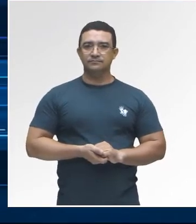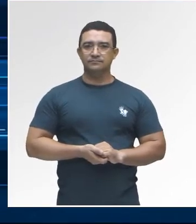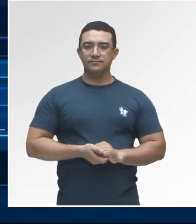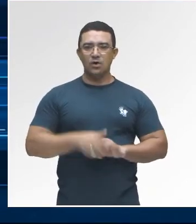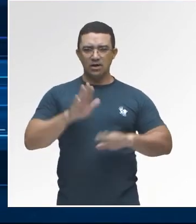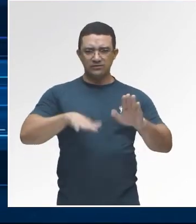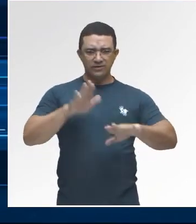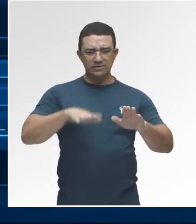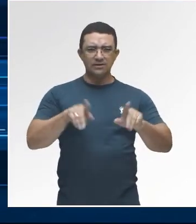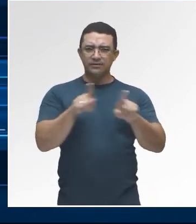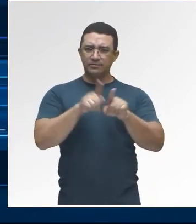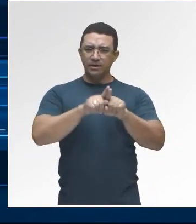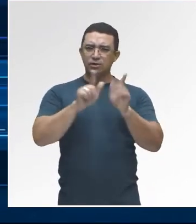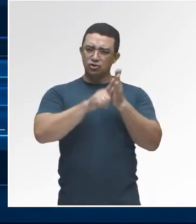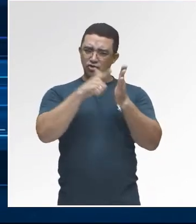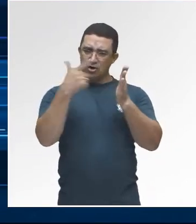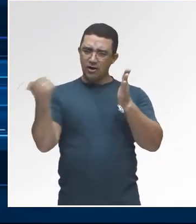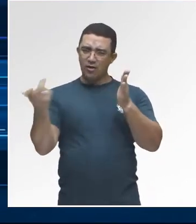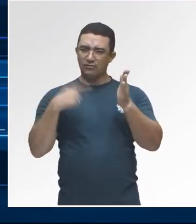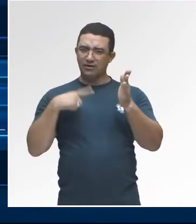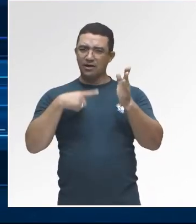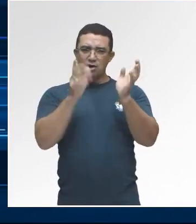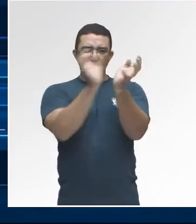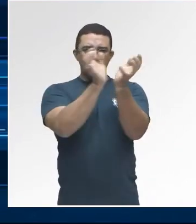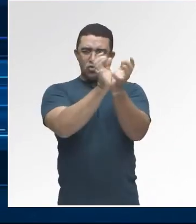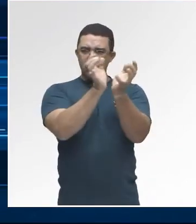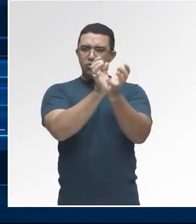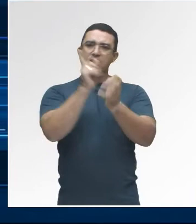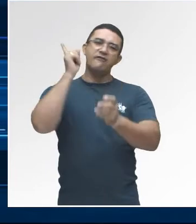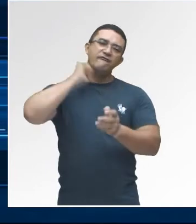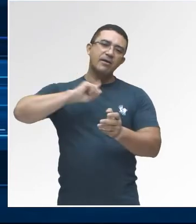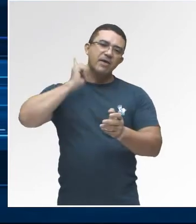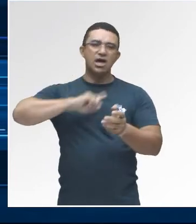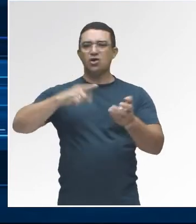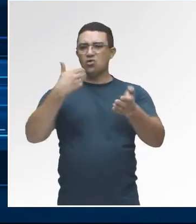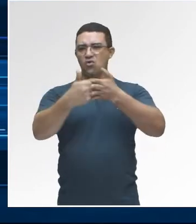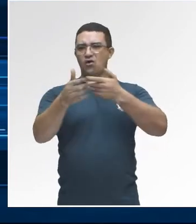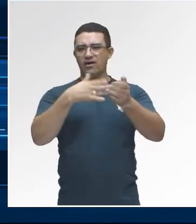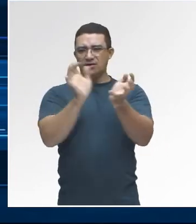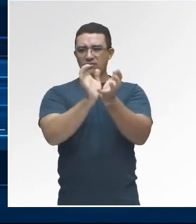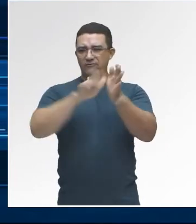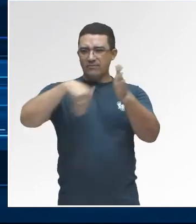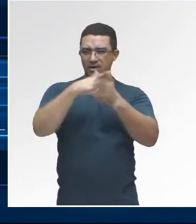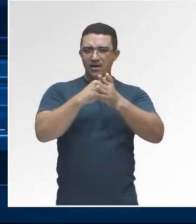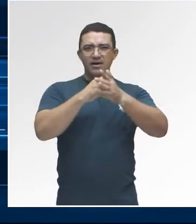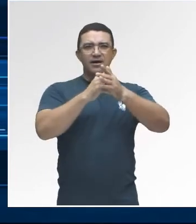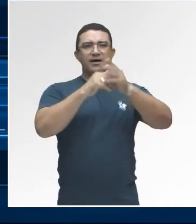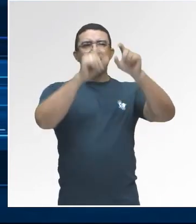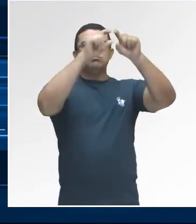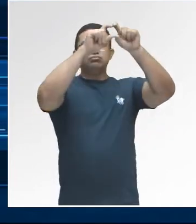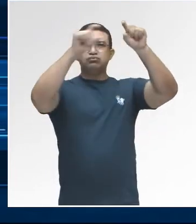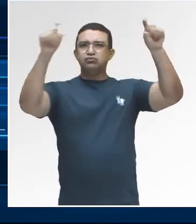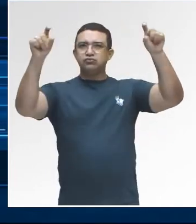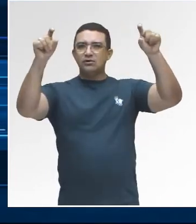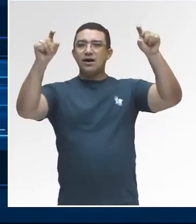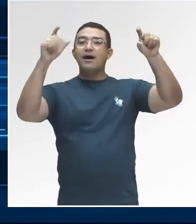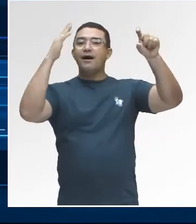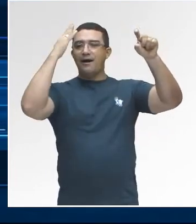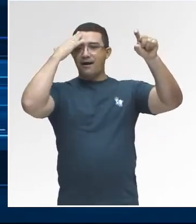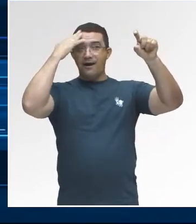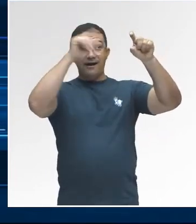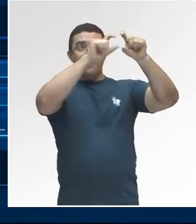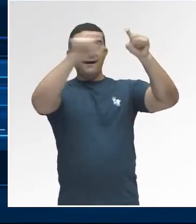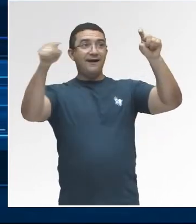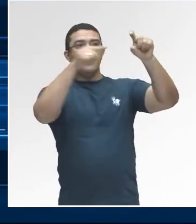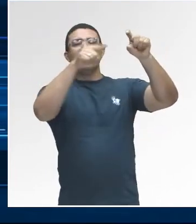nome do time, tem o número, o X e outro número, né? Quem ganhou, quem perdeu, não é isso? Então, você bate logo